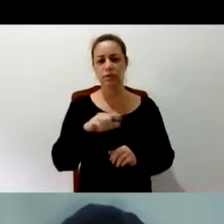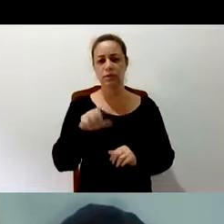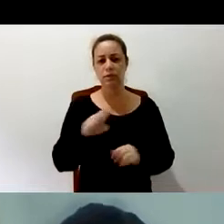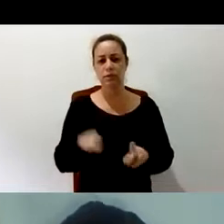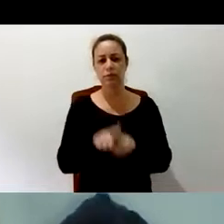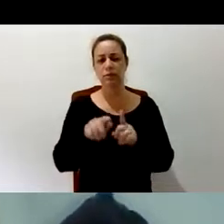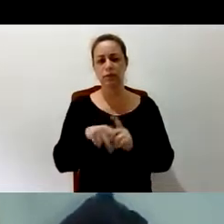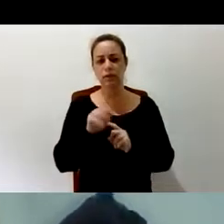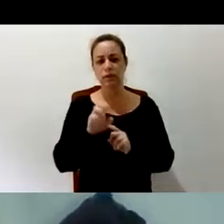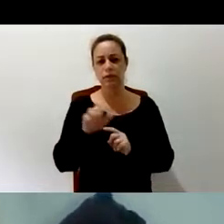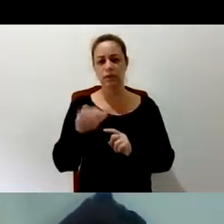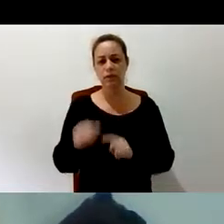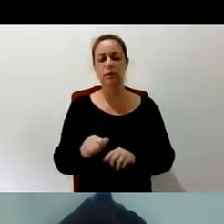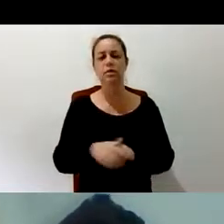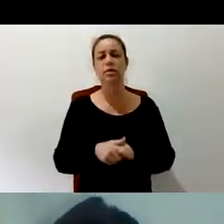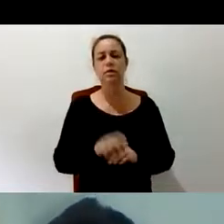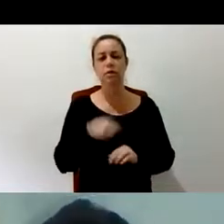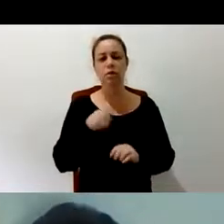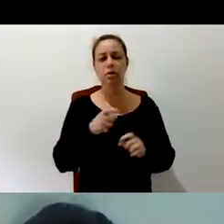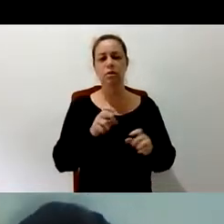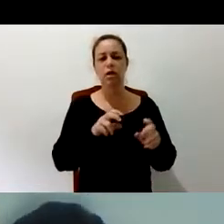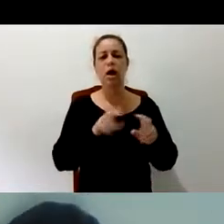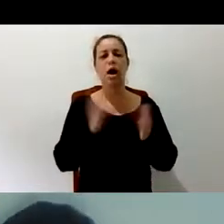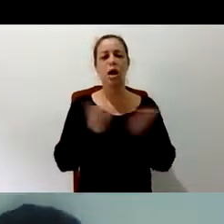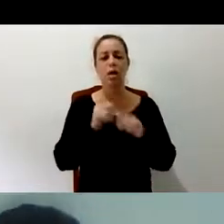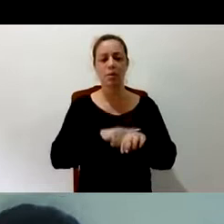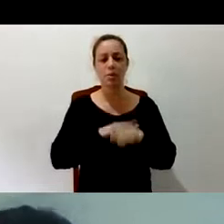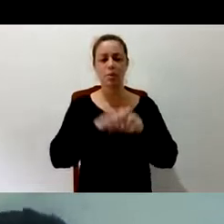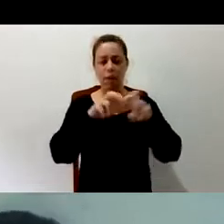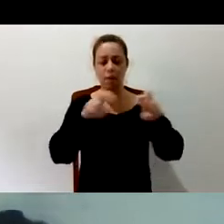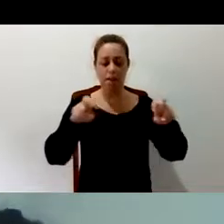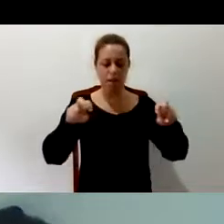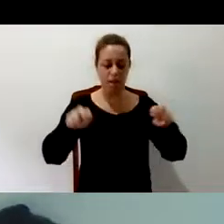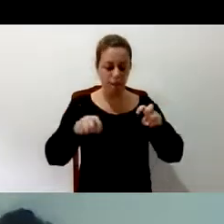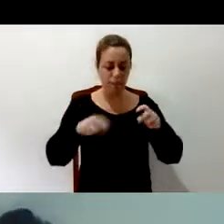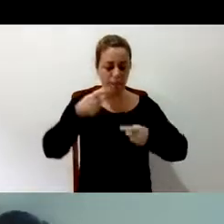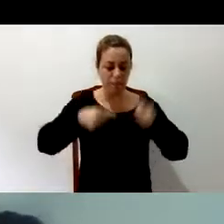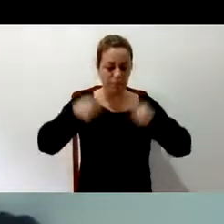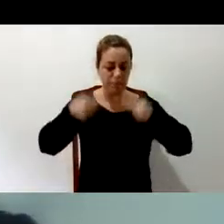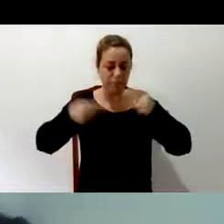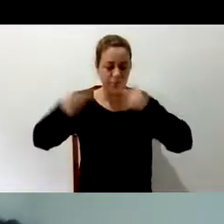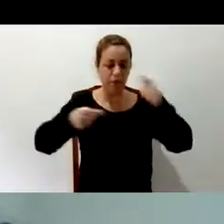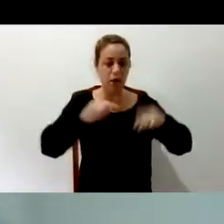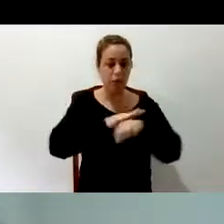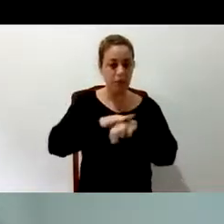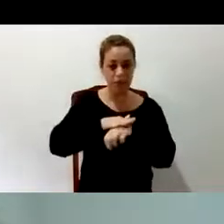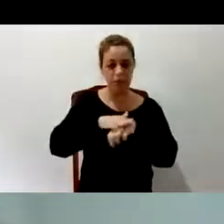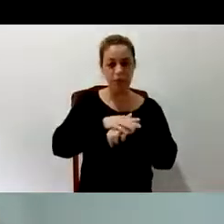gente pode fazer uma roda de conversa, a gente tem aí 20 minutos, né?